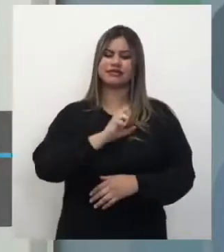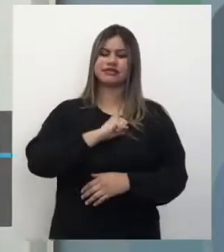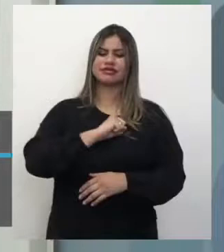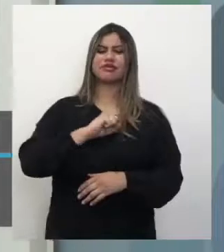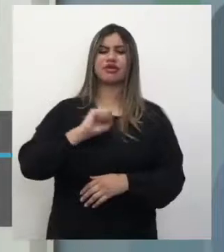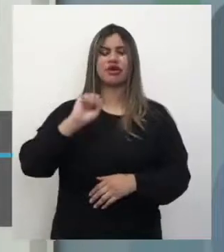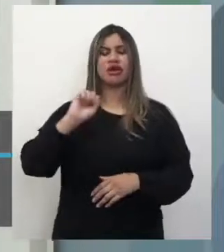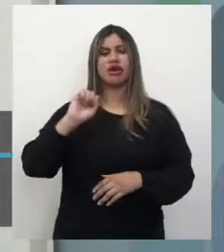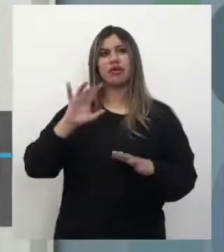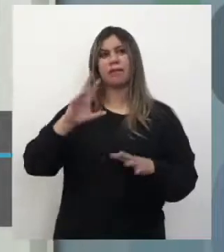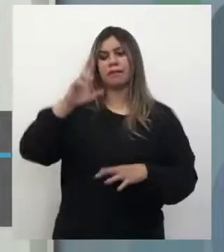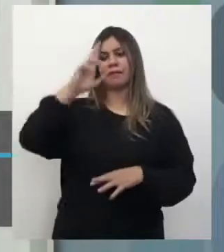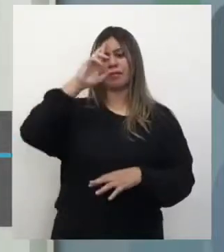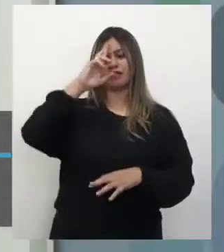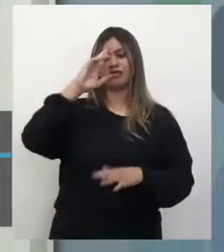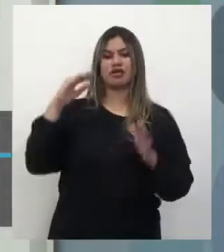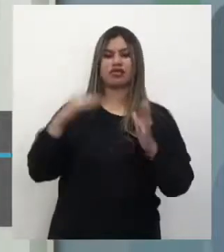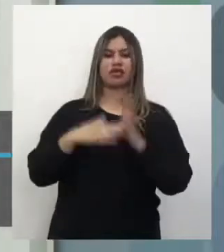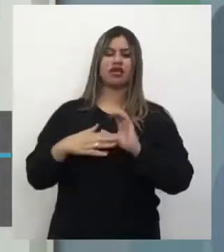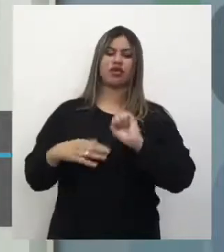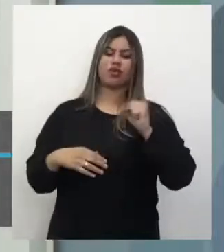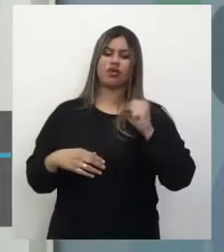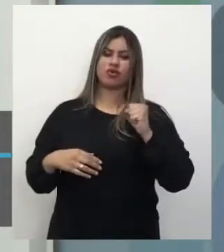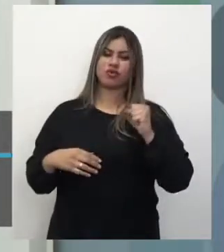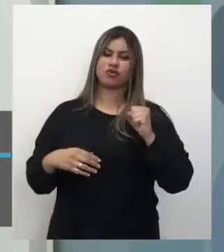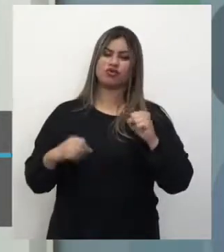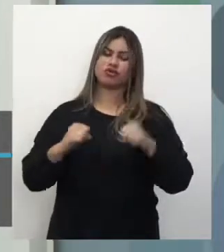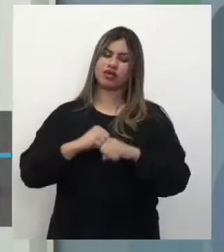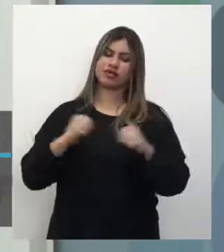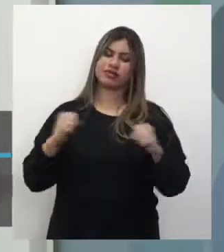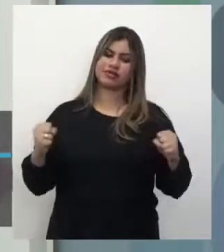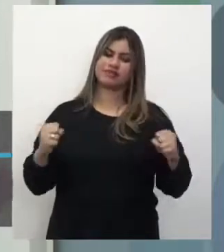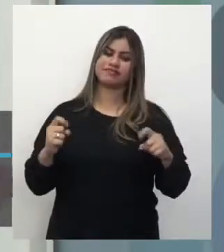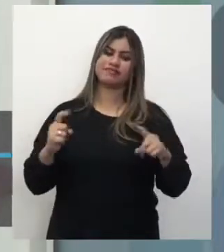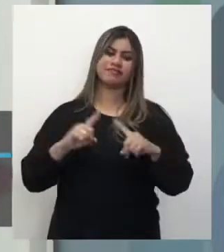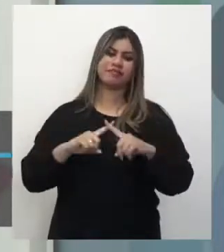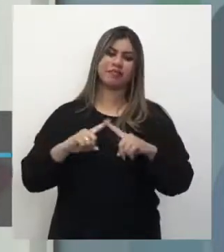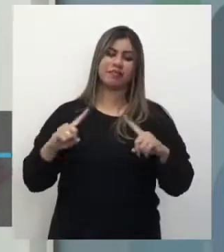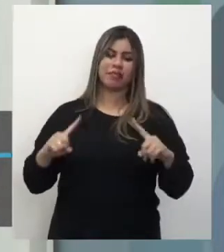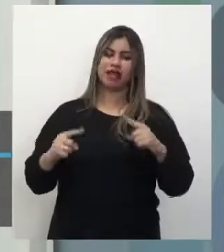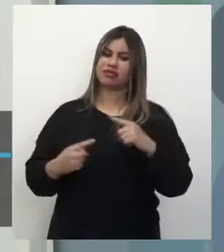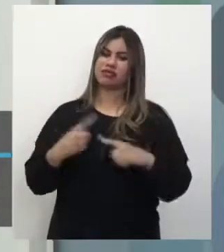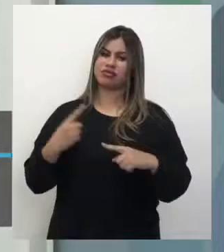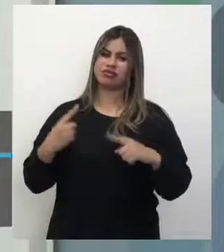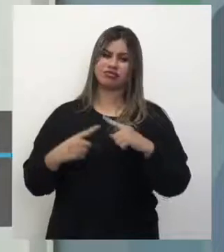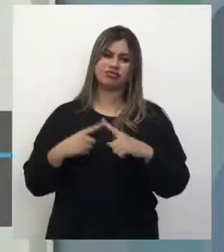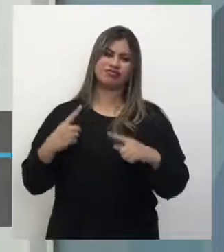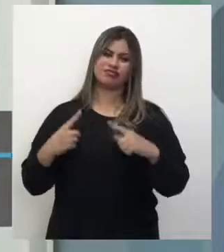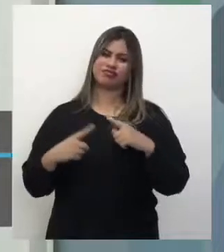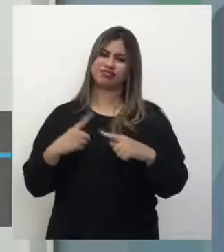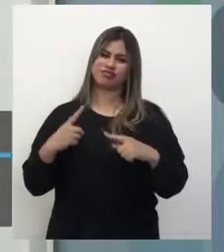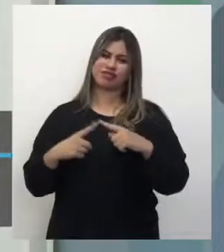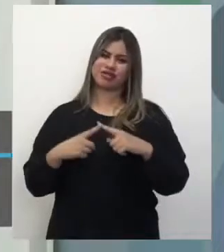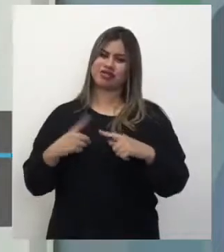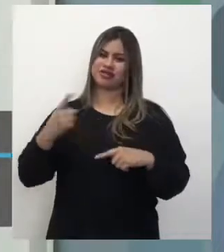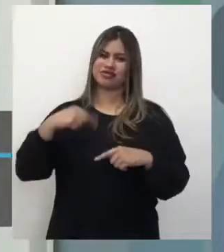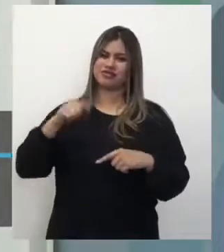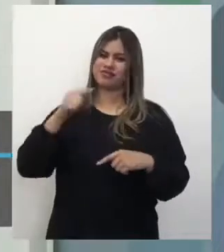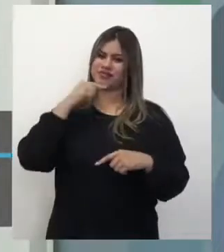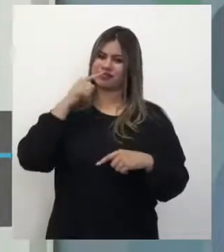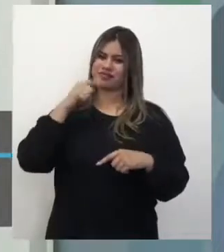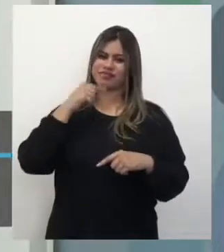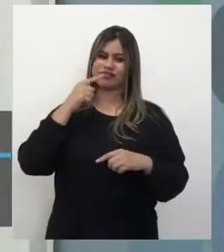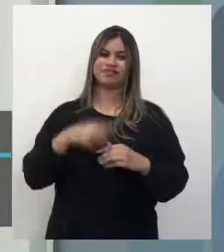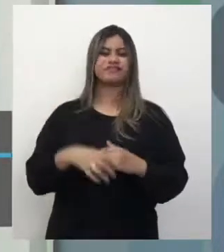das meia-noite às 8 da manhã, né? Mas não é isso que acontece. Não, é difícil a gente conseguir isso,